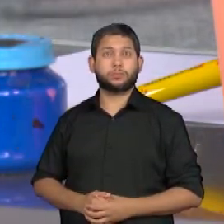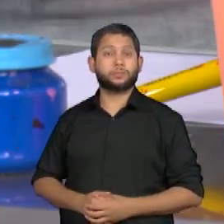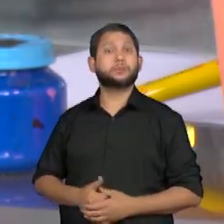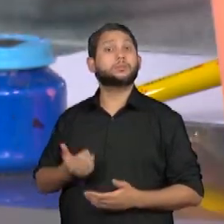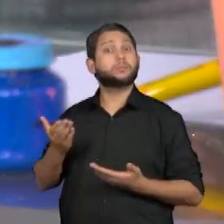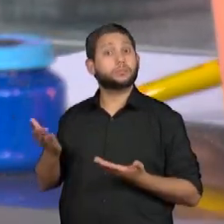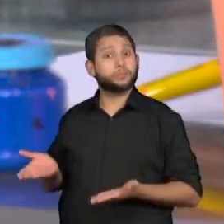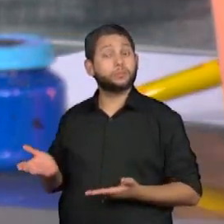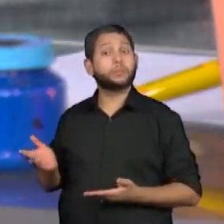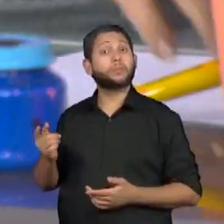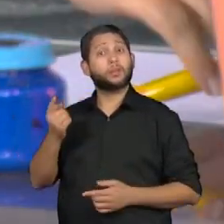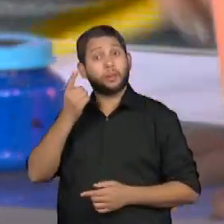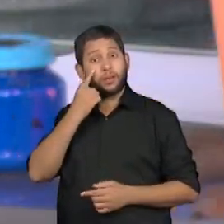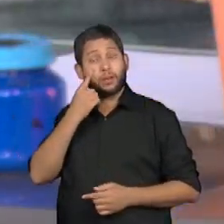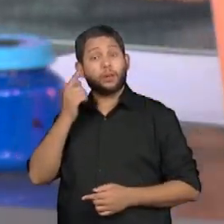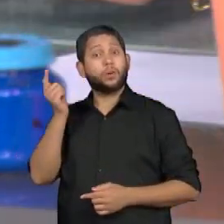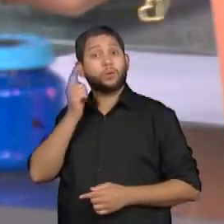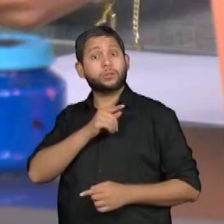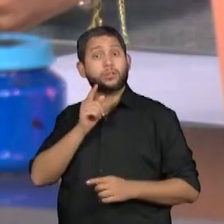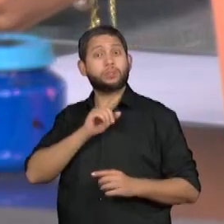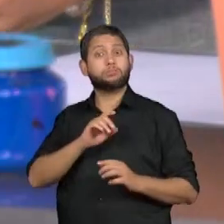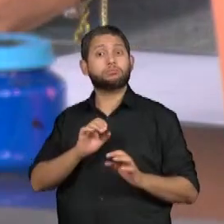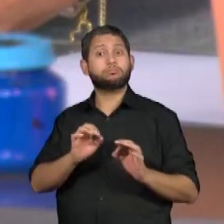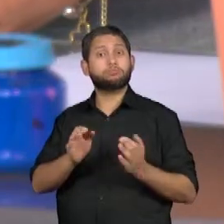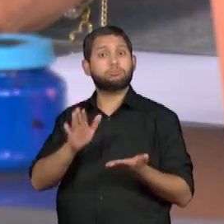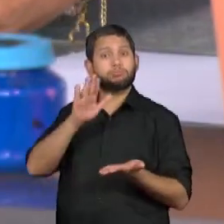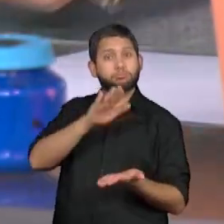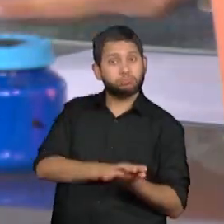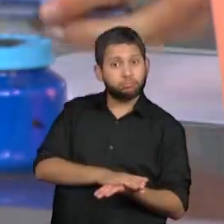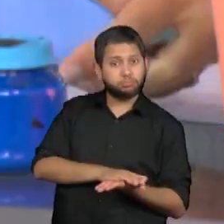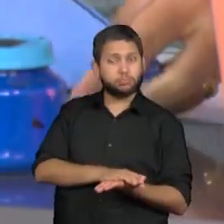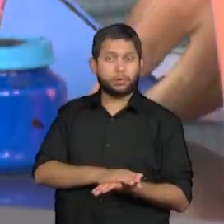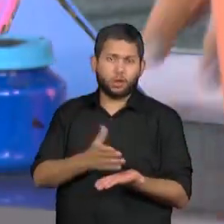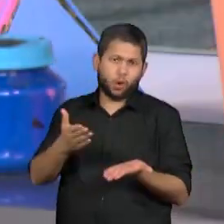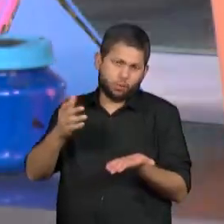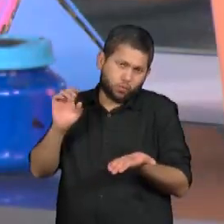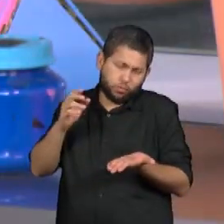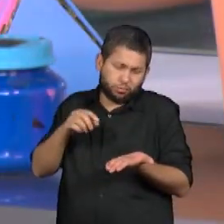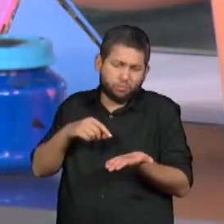E aí, ela fica marcadinha. Vou dar uma